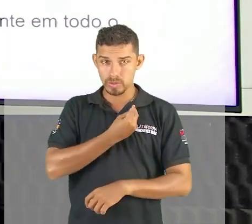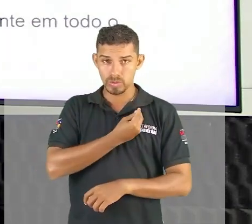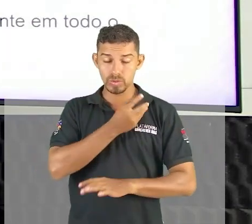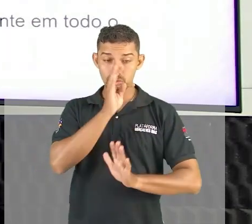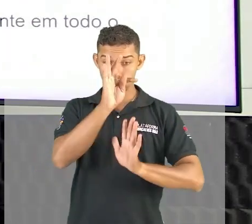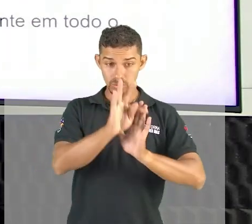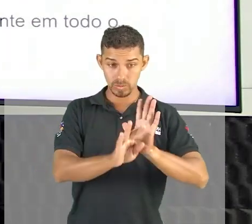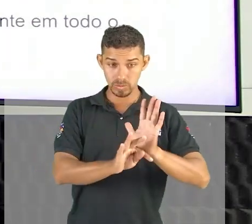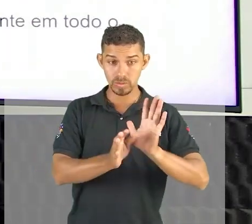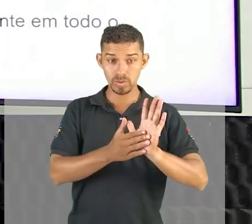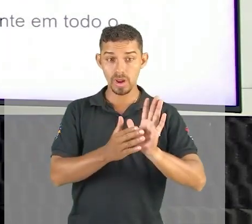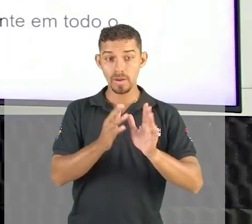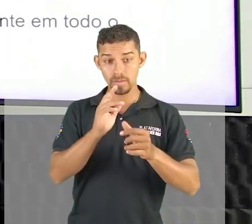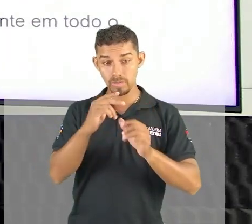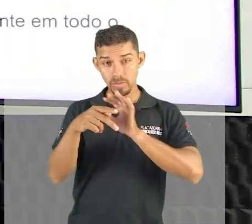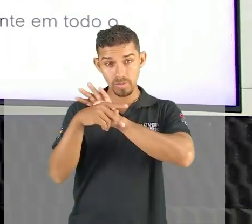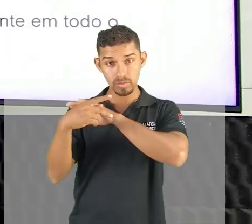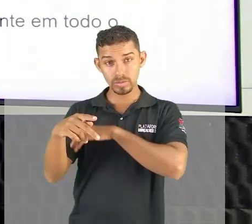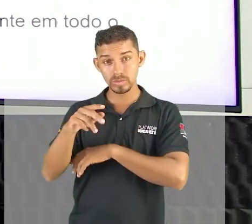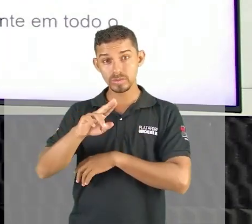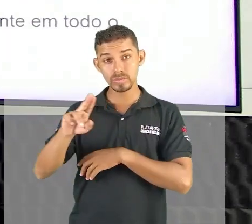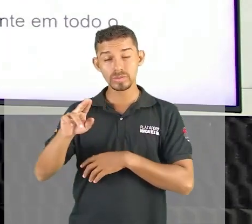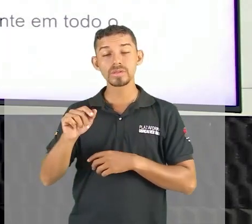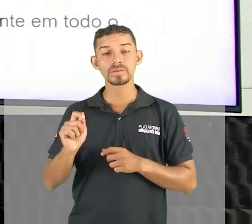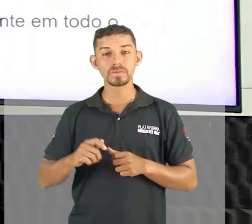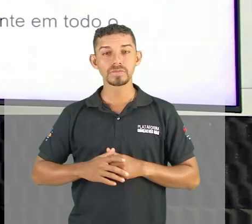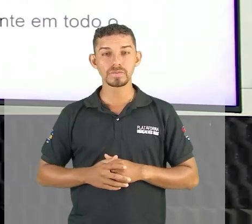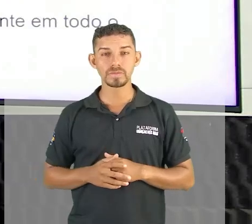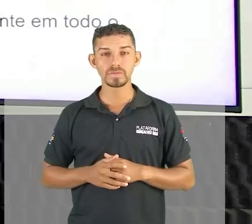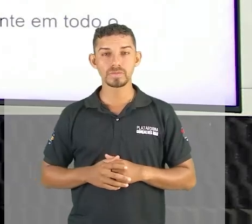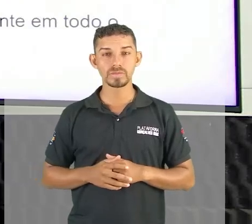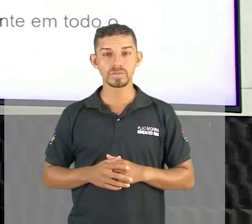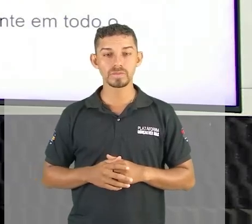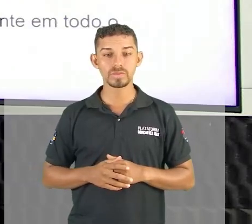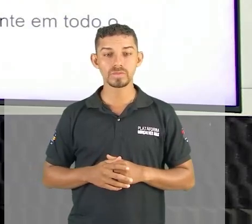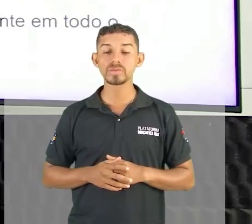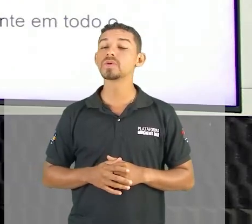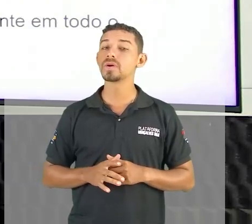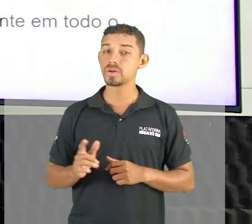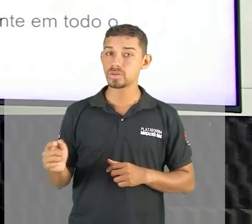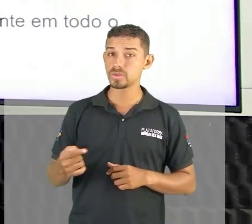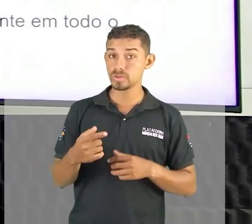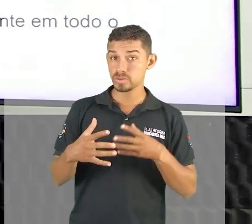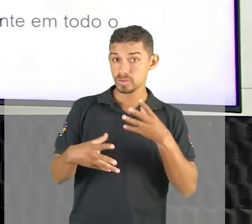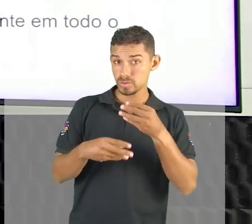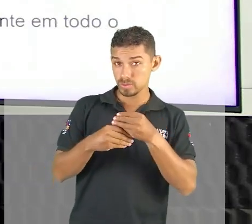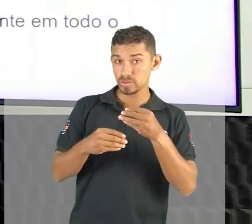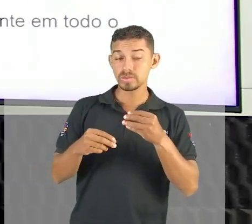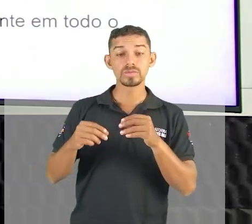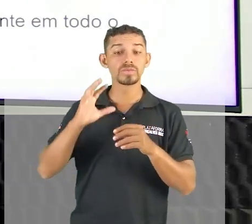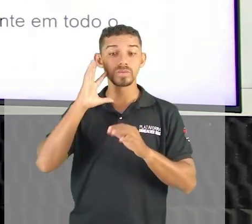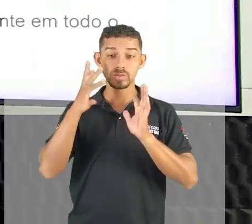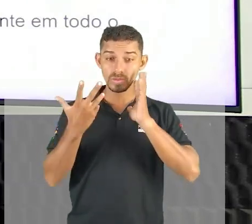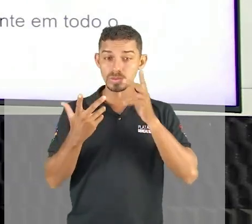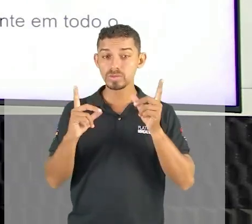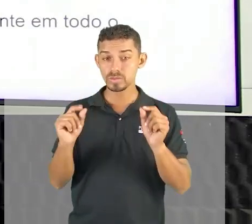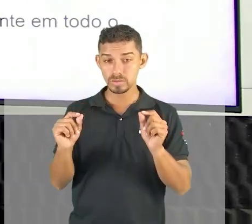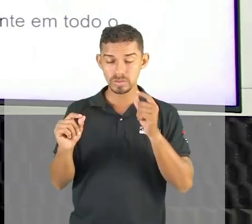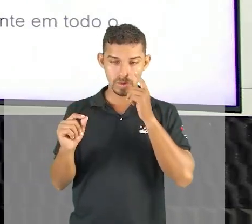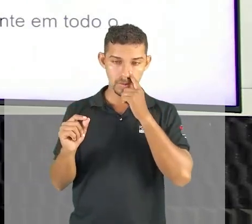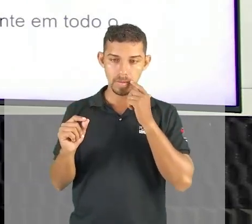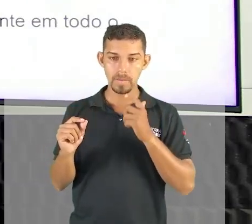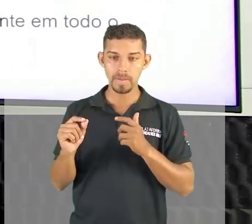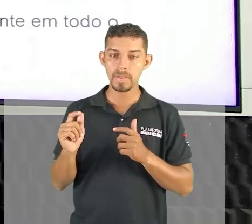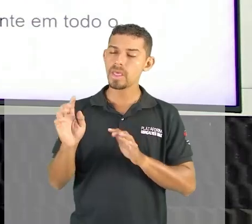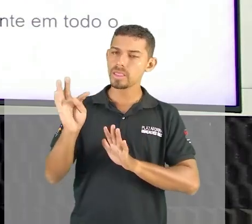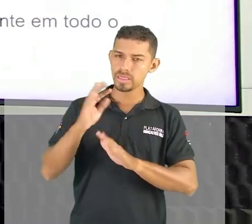eh o próprio enunciado da questão já traz isso pra gente ao fazer isso fica evidente que ou seja ao a gente